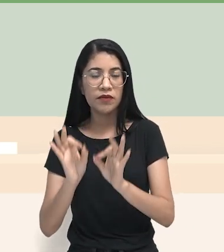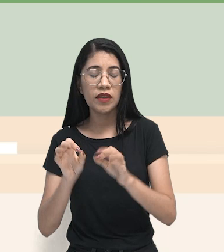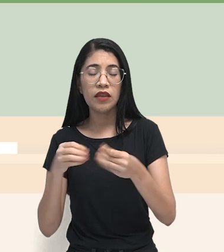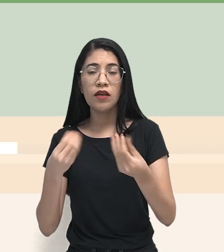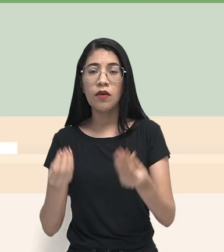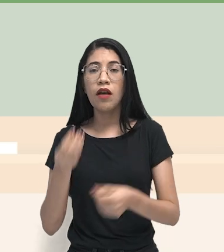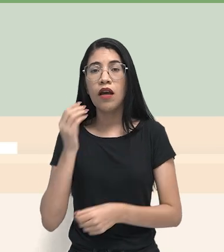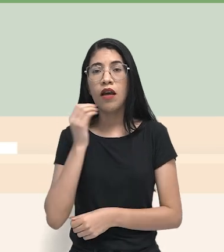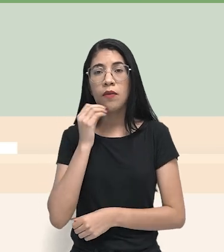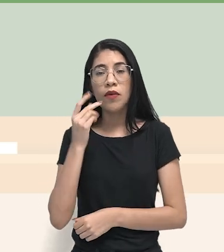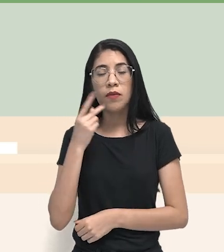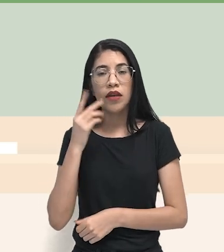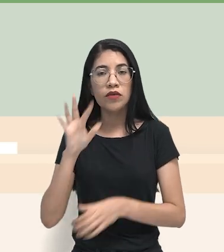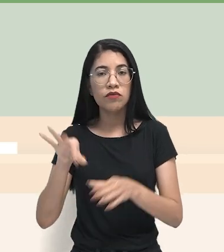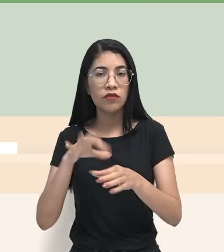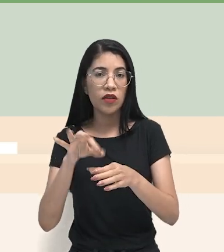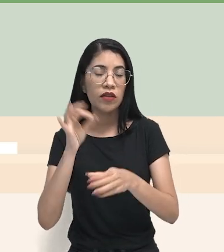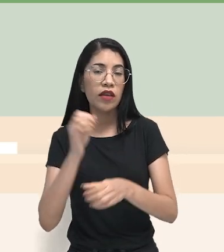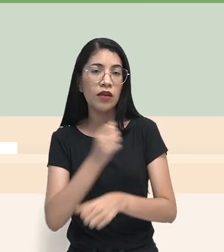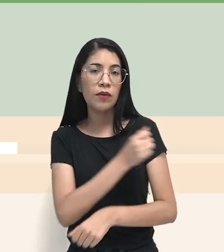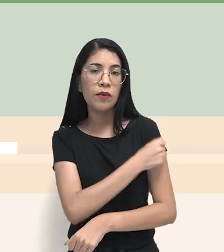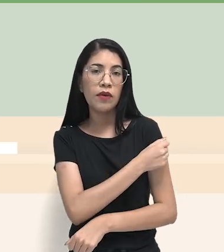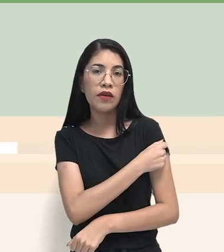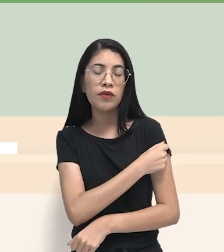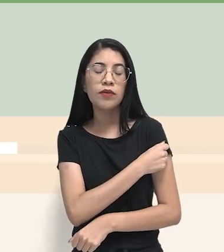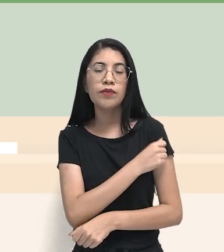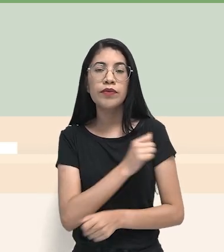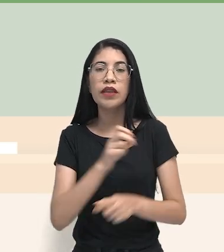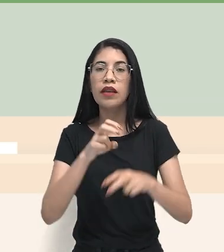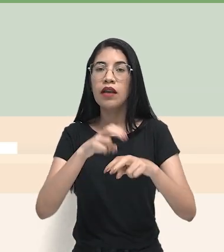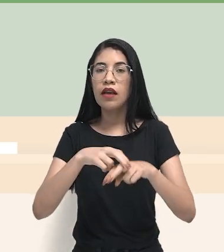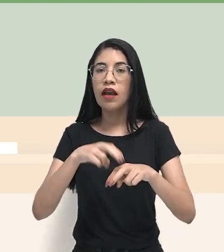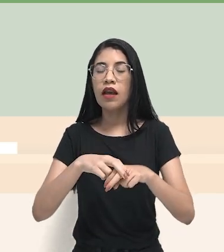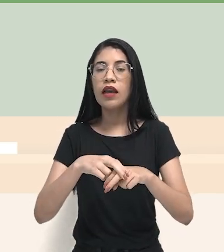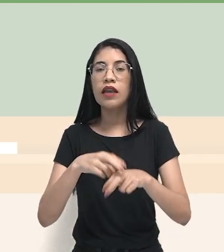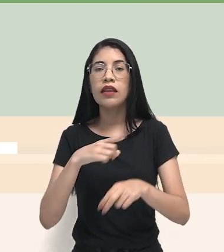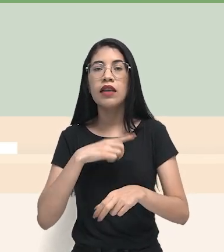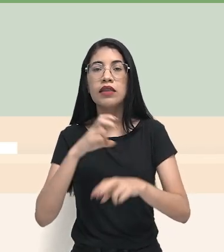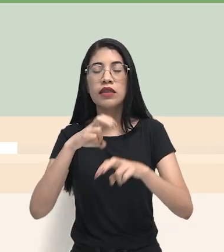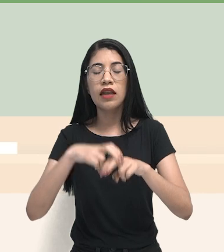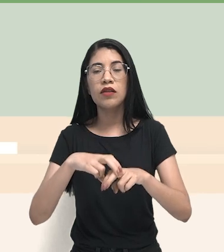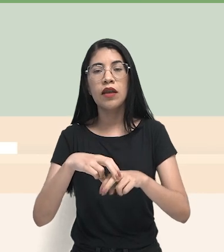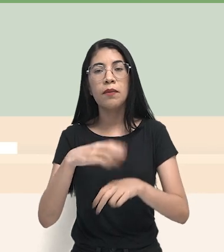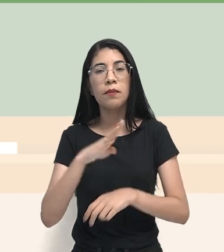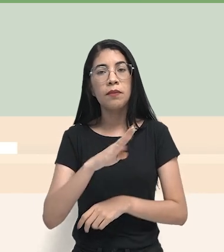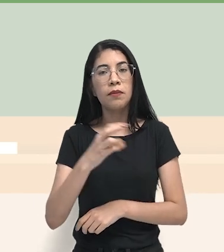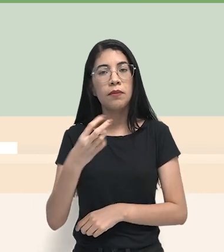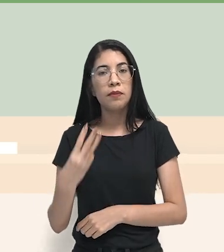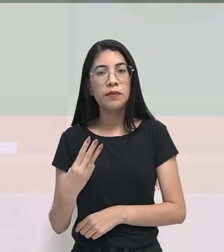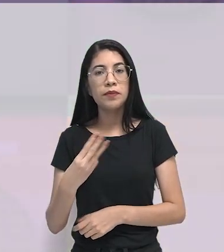probabilidade de ser sorteado o aluno que ocupa a carteira da posição B3?